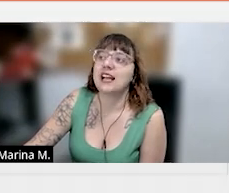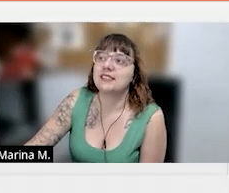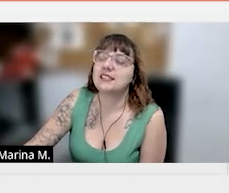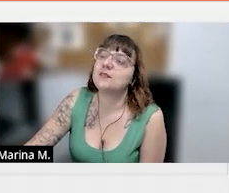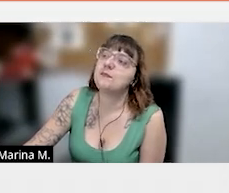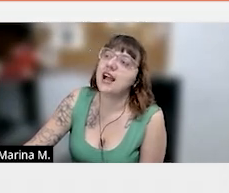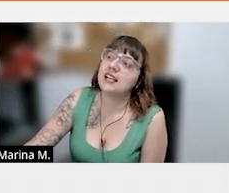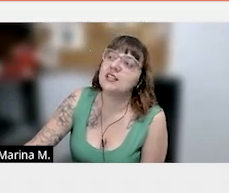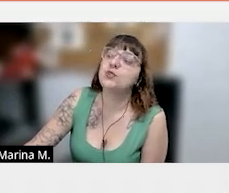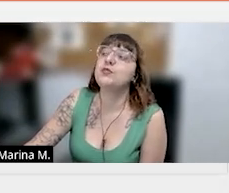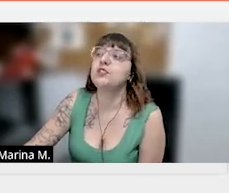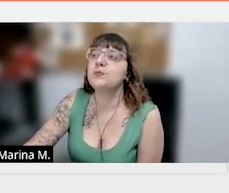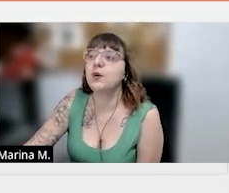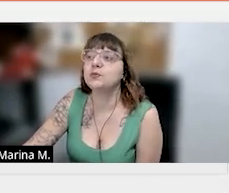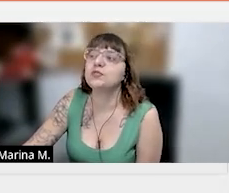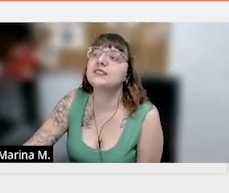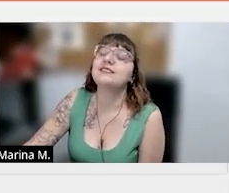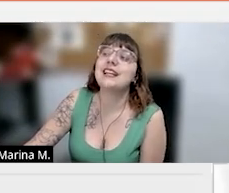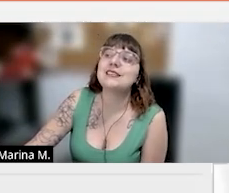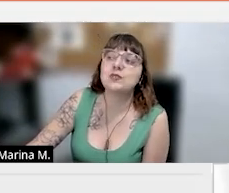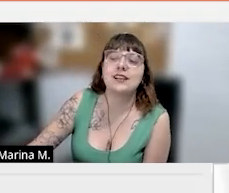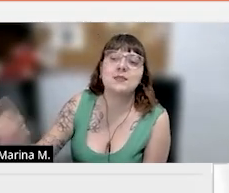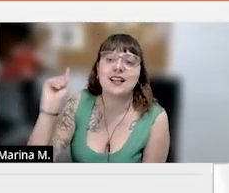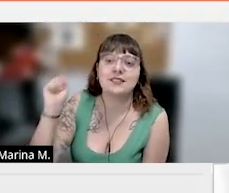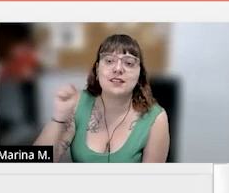dados raster, malha, nuvem de pontos,